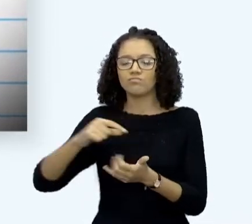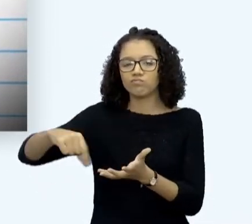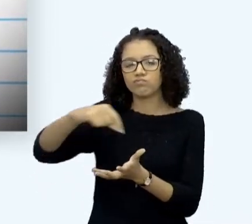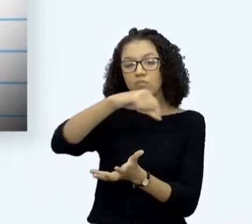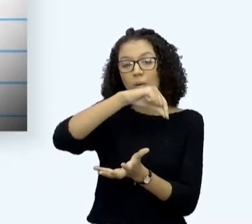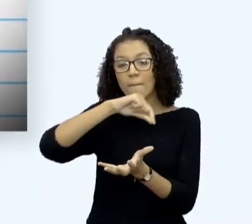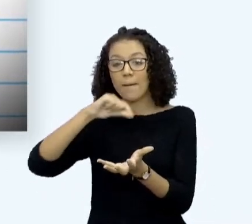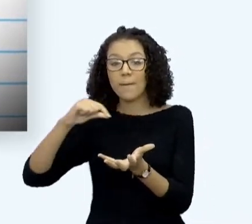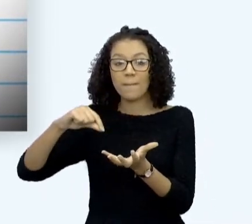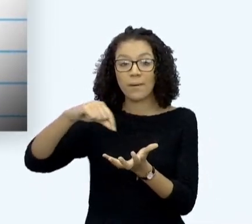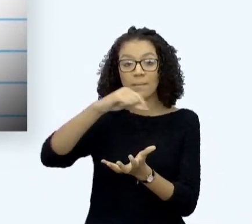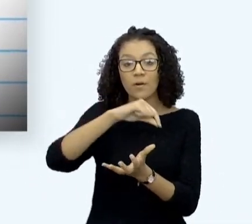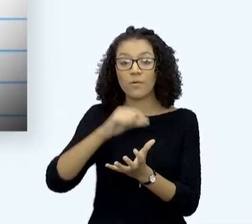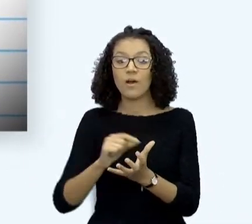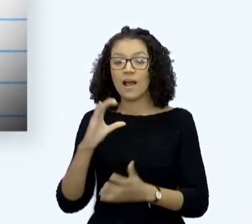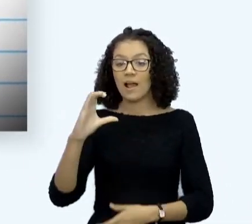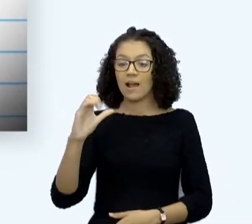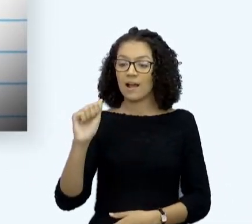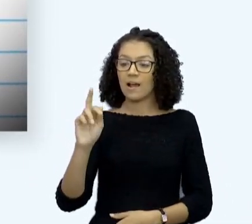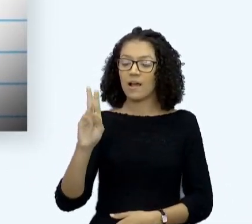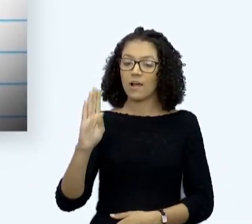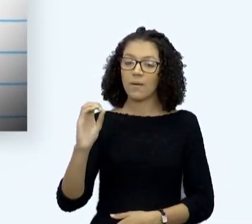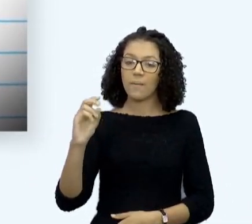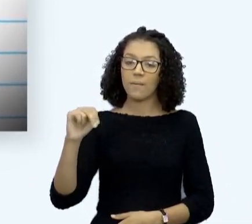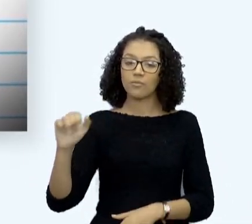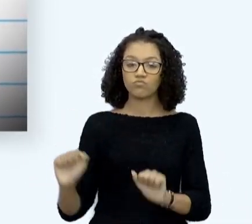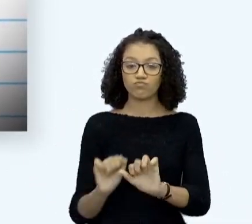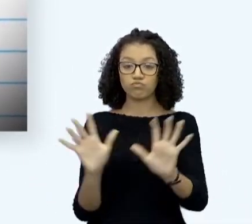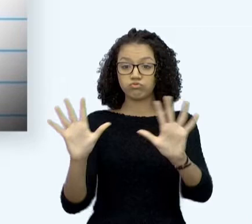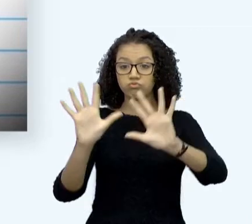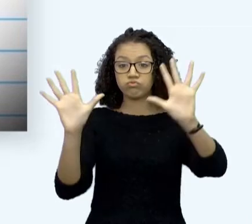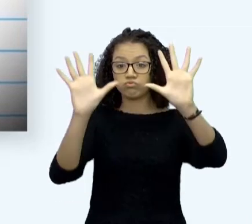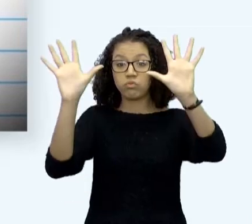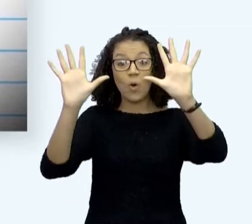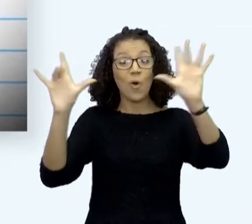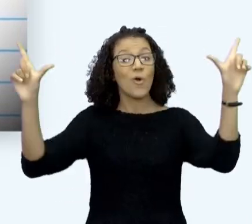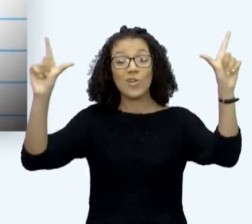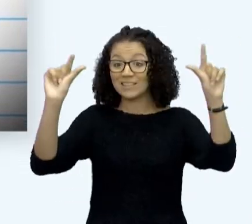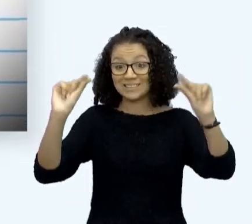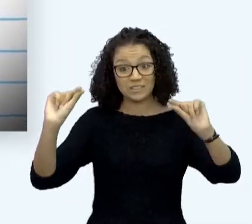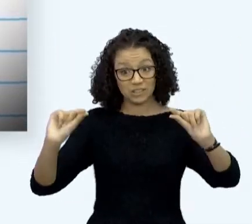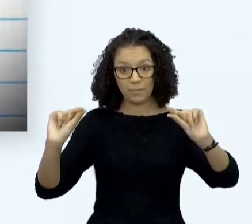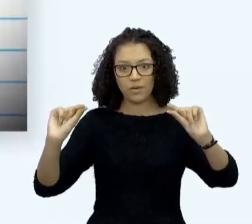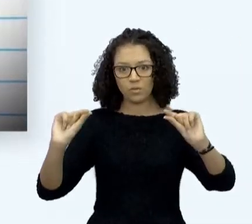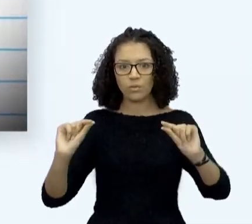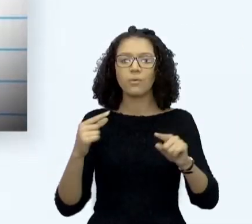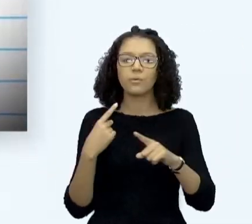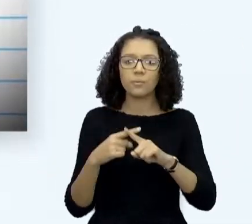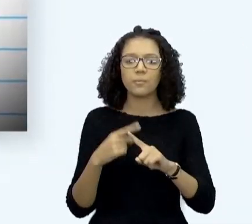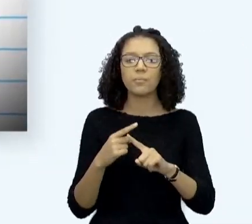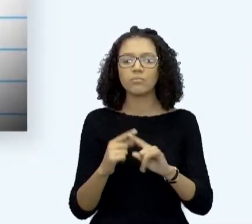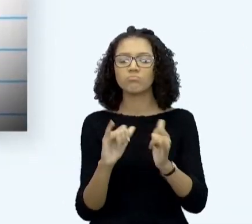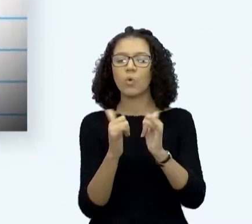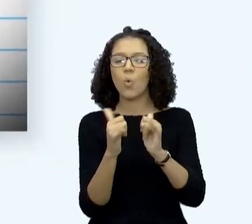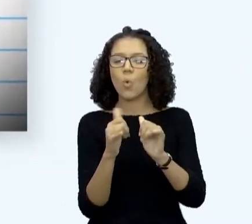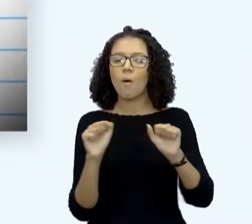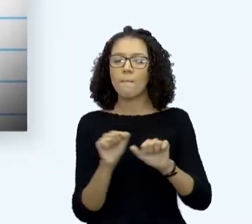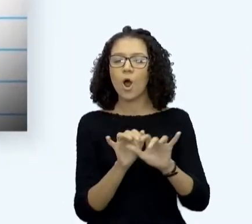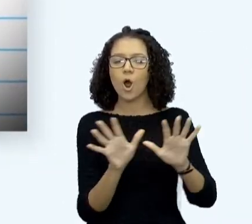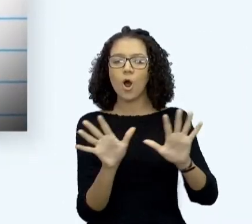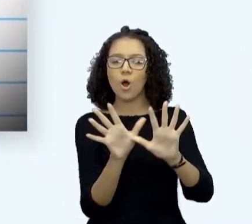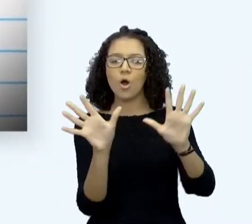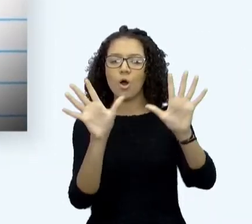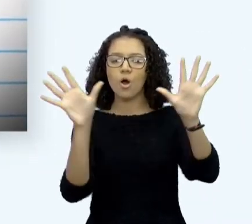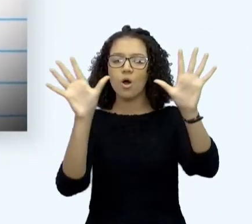diminuíram a emissão de dióxido de carbono, auxiliadas pelo avanço das tecnologias de eficiência energética e pelo uso crescente de combustíveis mais